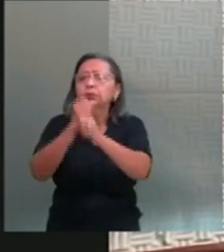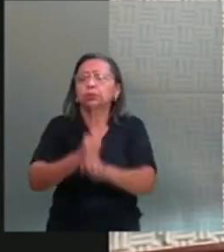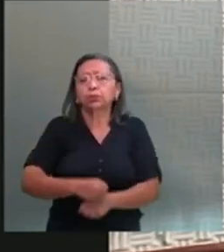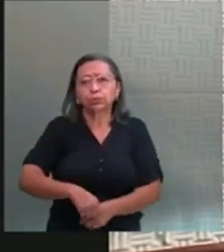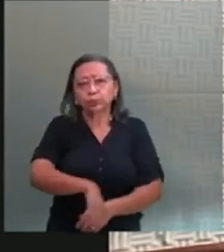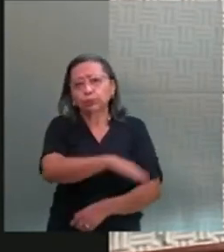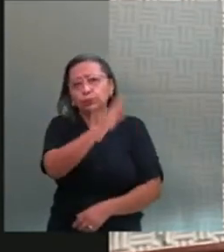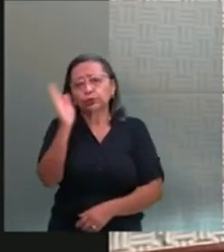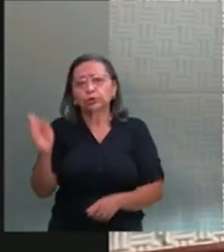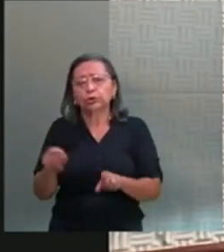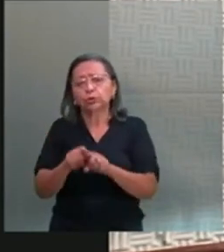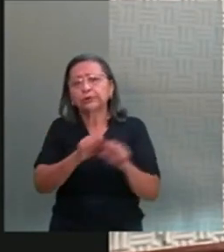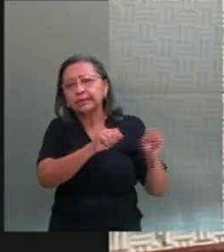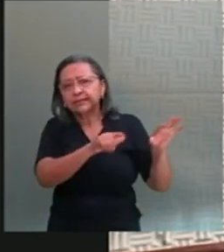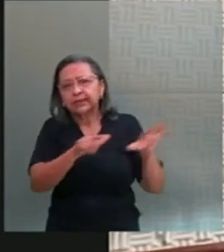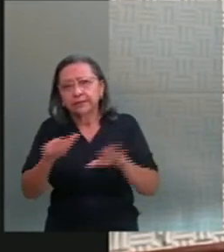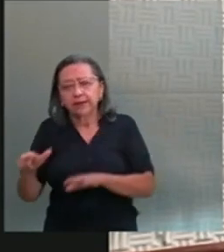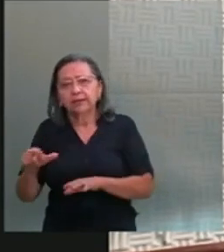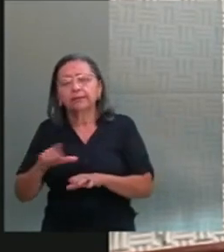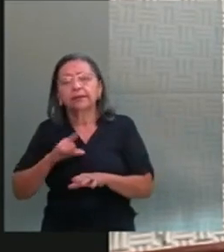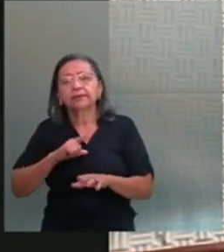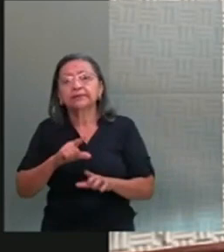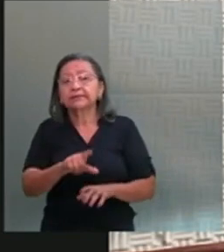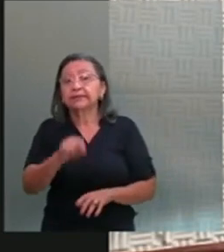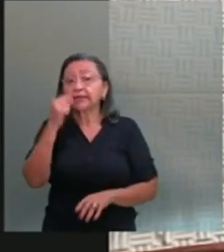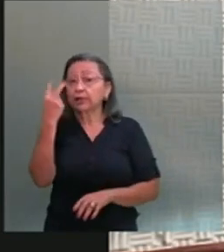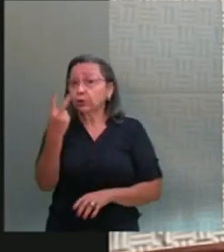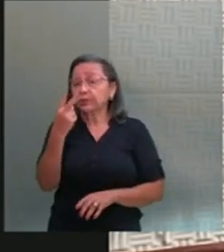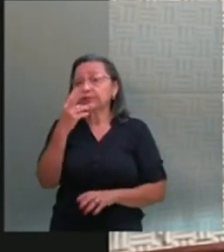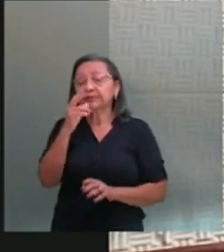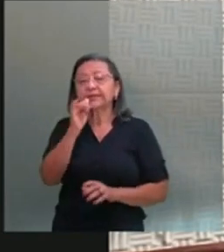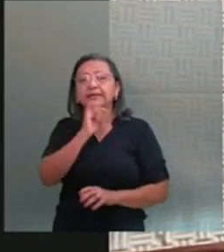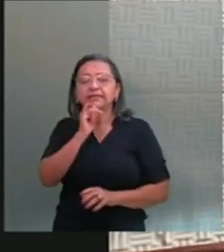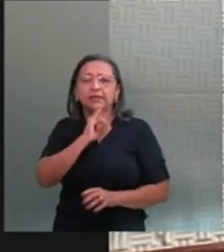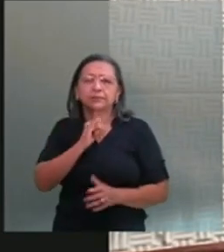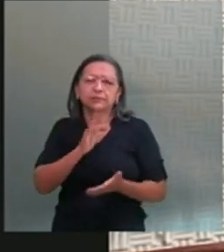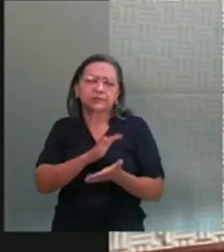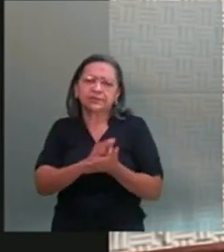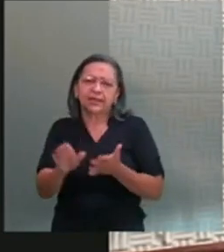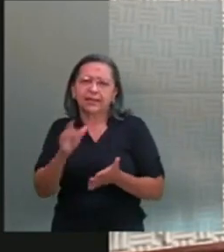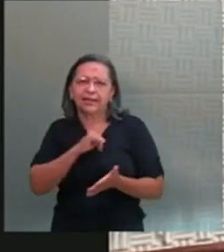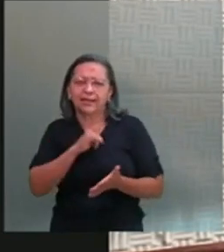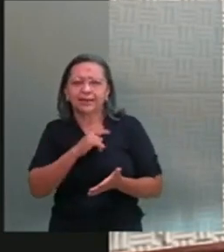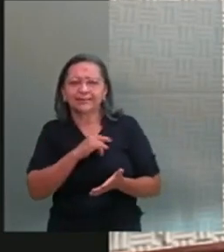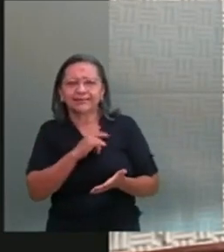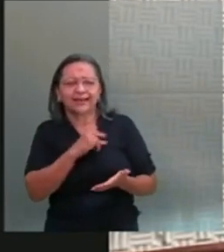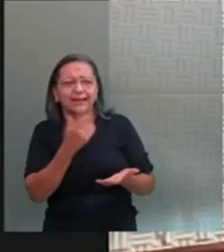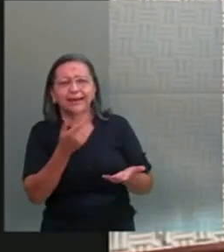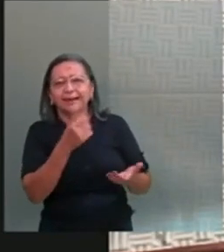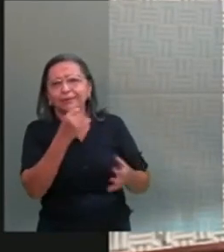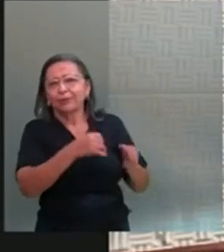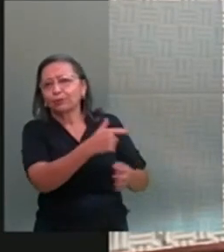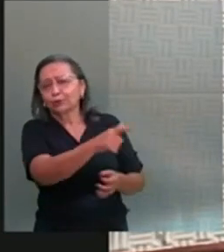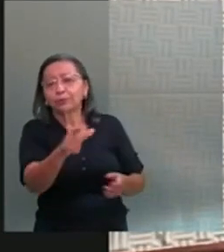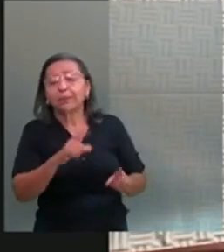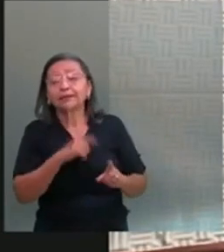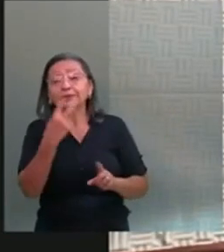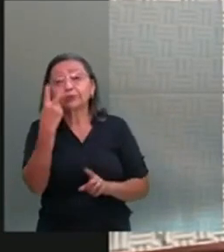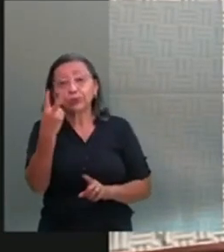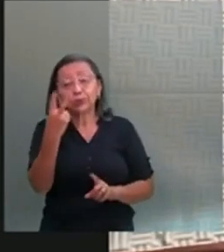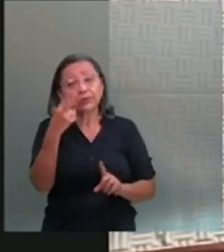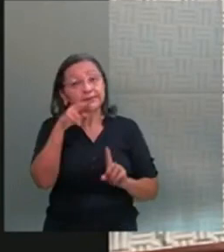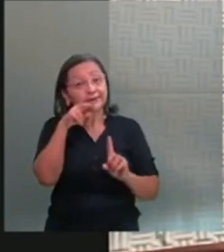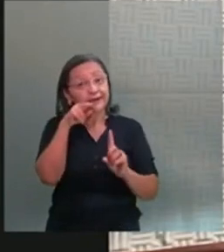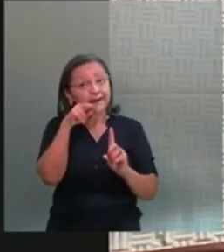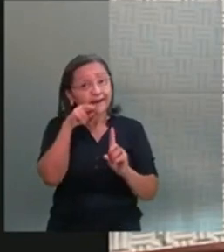dia, de toda semana. Para citar apenas dois exemplos, sem querer ser injusto com os demais, mas duas referências, dois